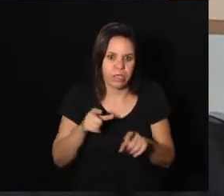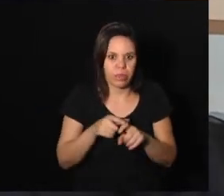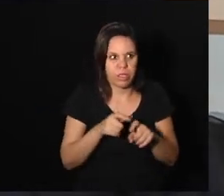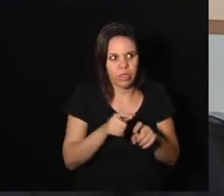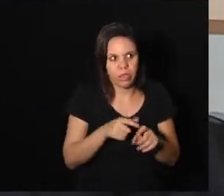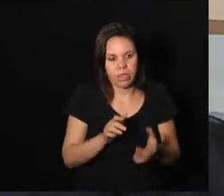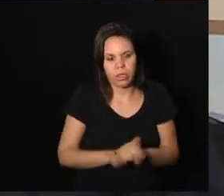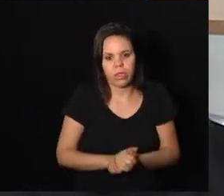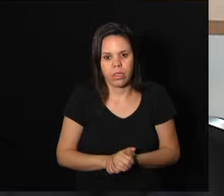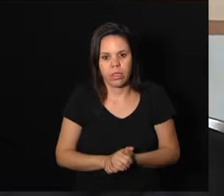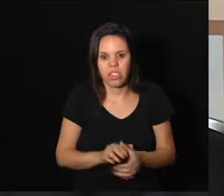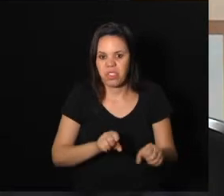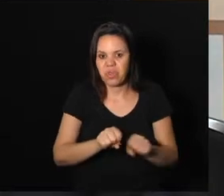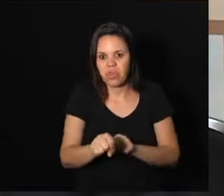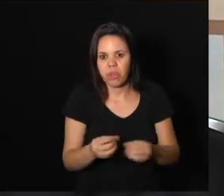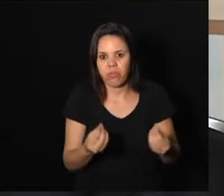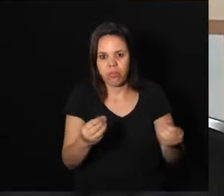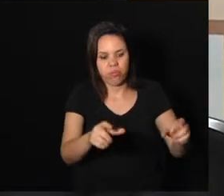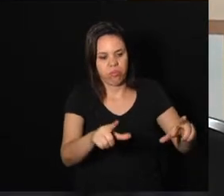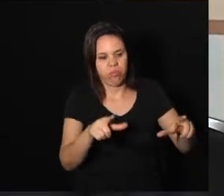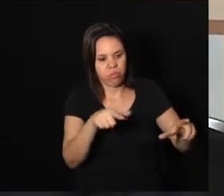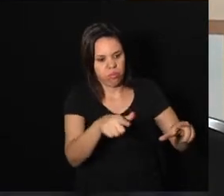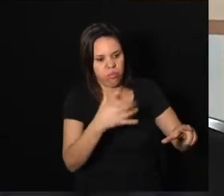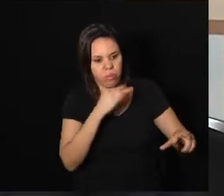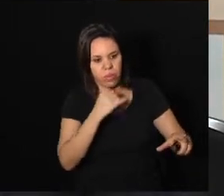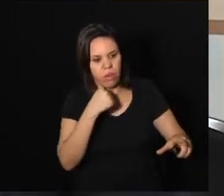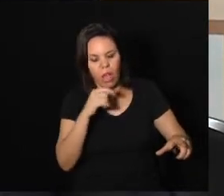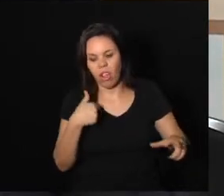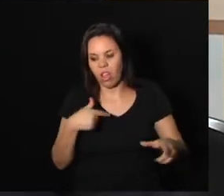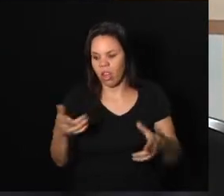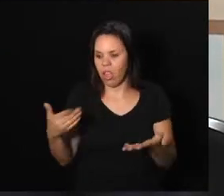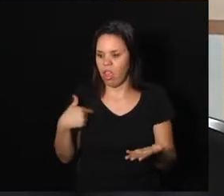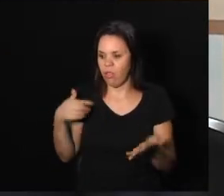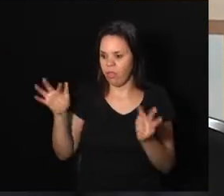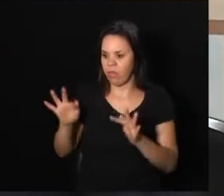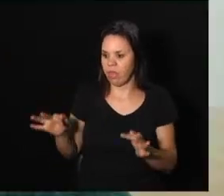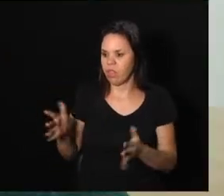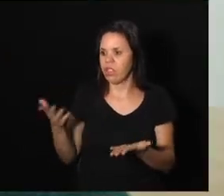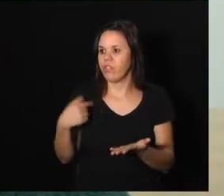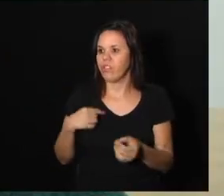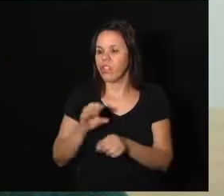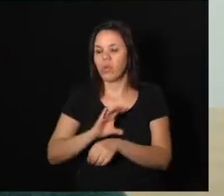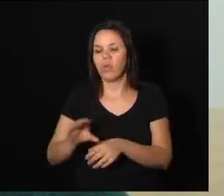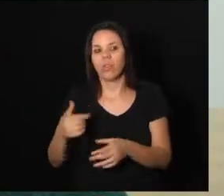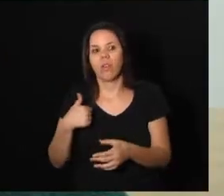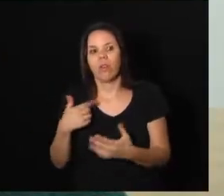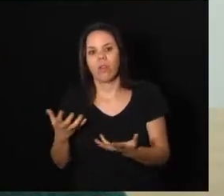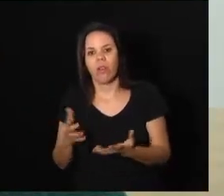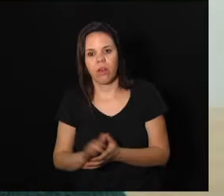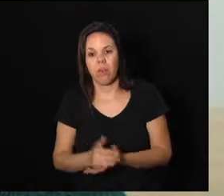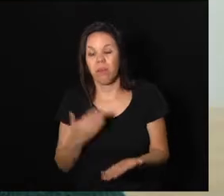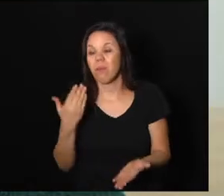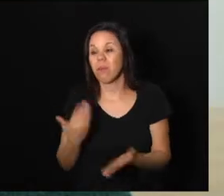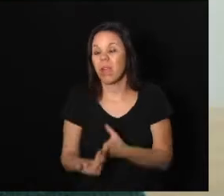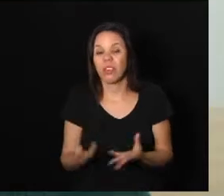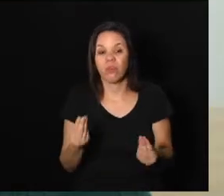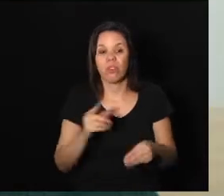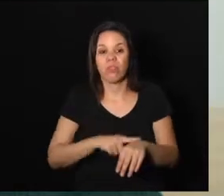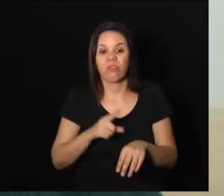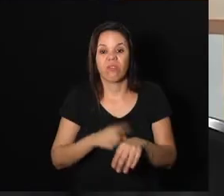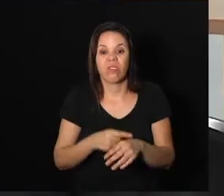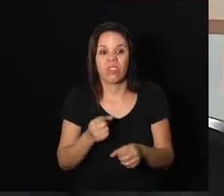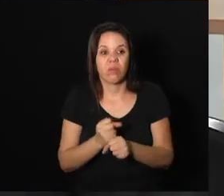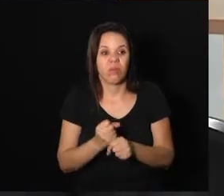curso de medicina, se forma e entrega o diploma para o pai. Agora eu vou ser feliz, agora eu vou fazer o curso que eu quero. E perde tempo, né? E